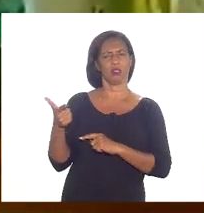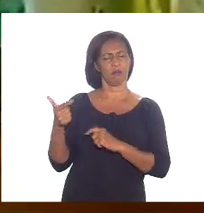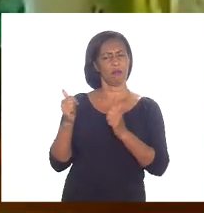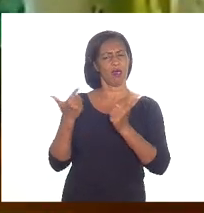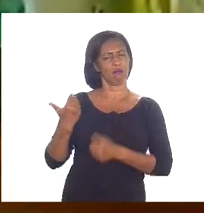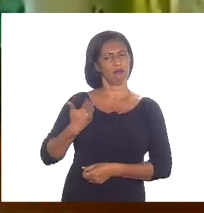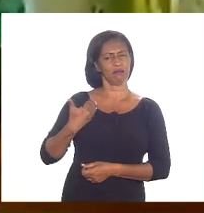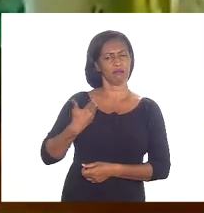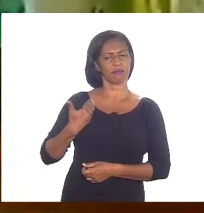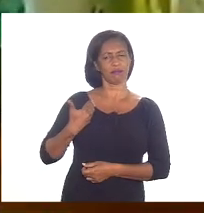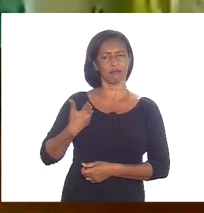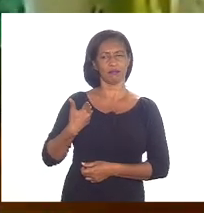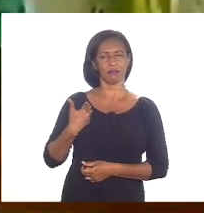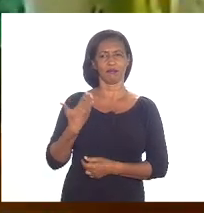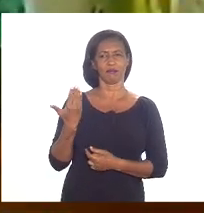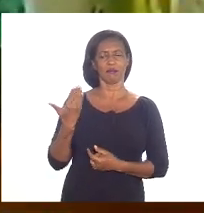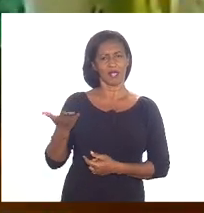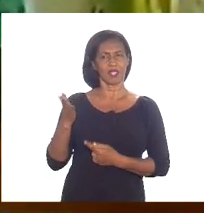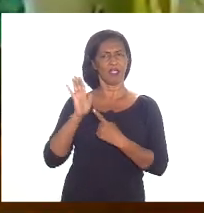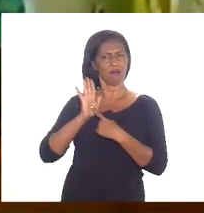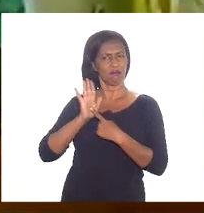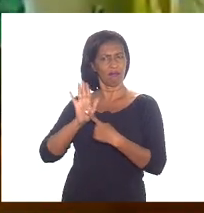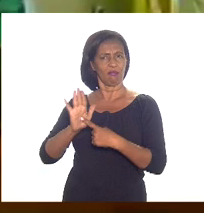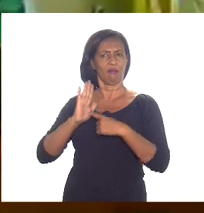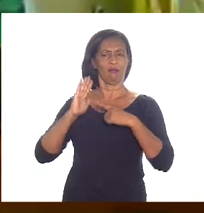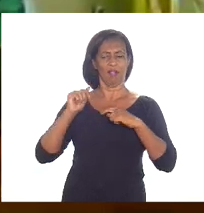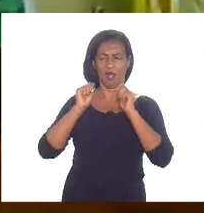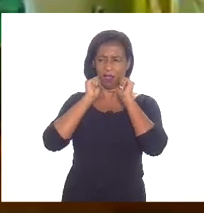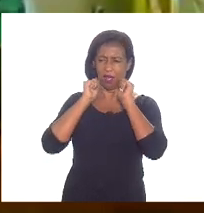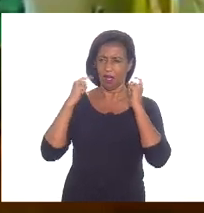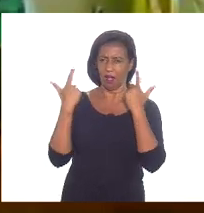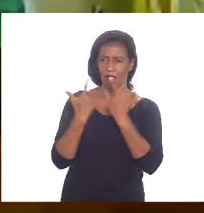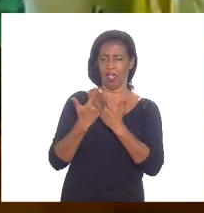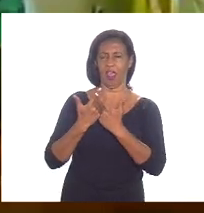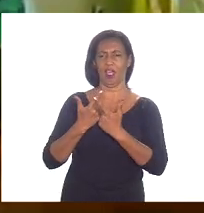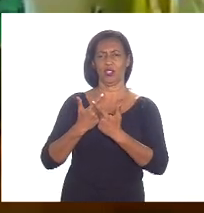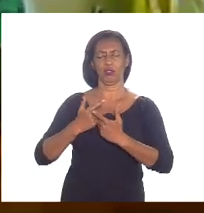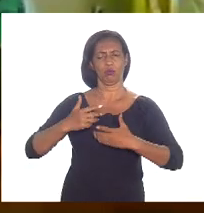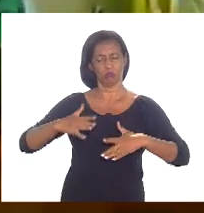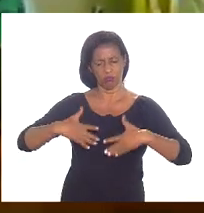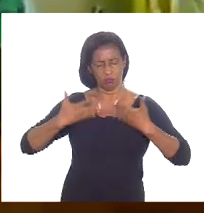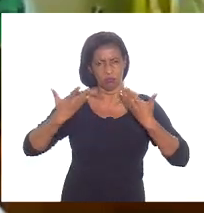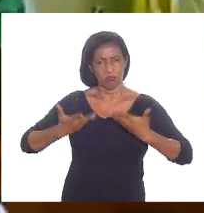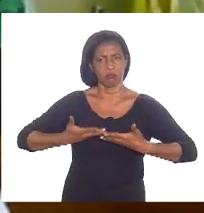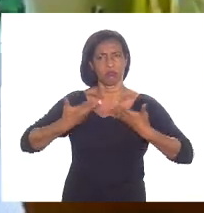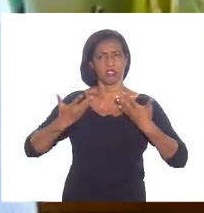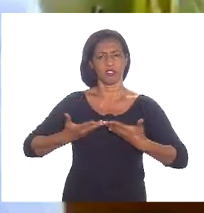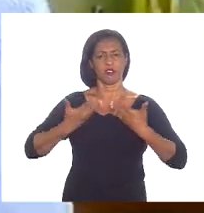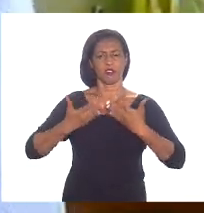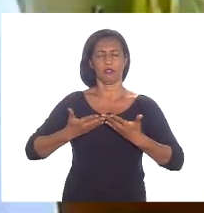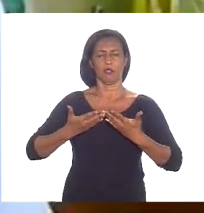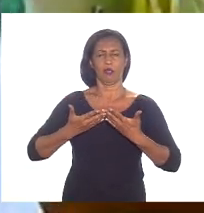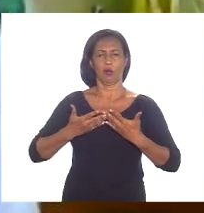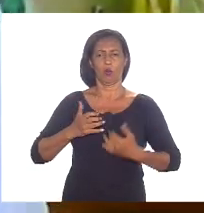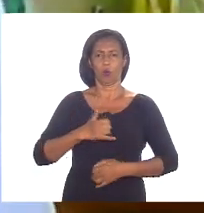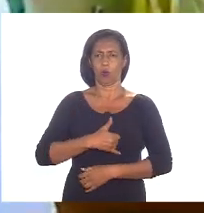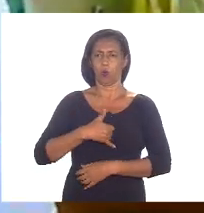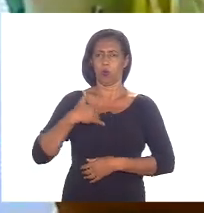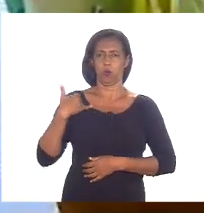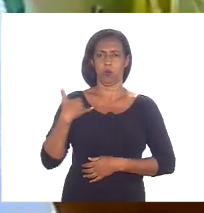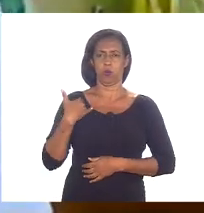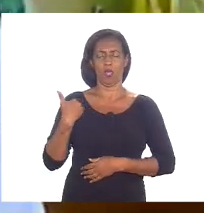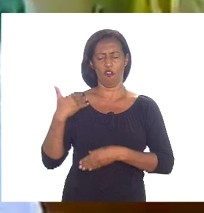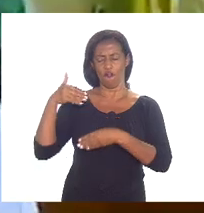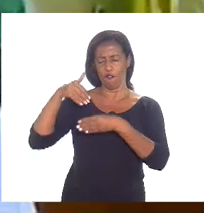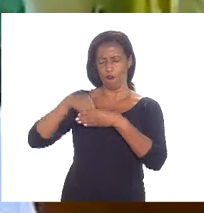companheiro que representa essa casa com muito vigor e com muito orgulho. De modo que eu